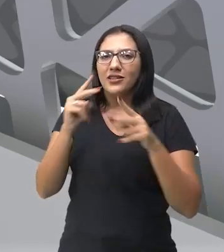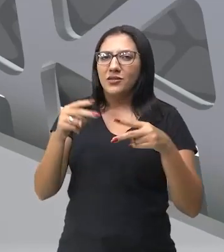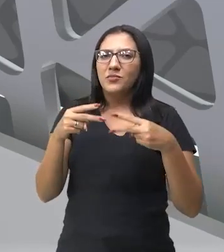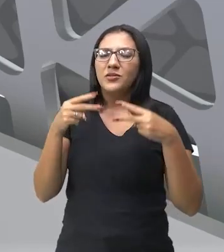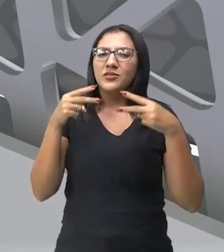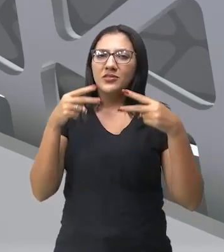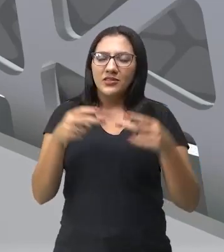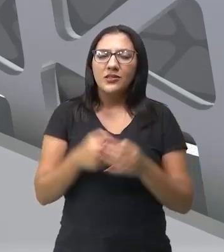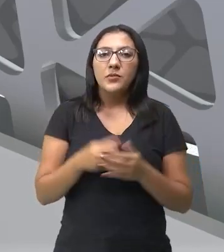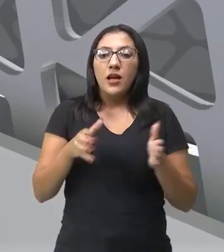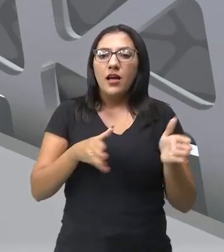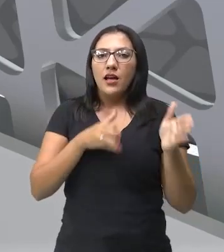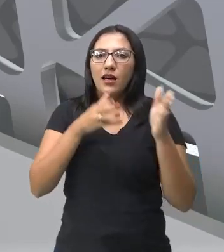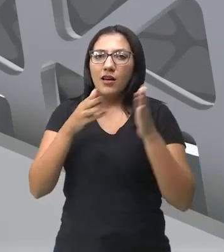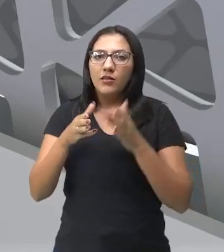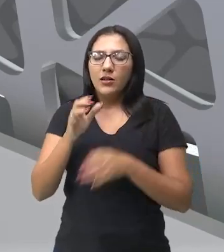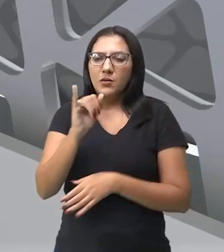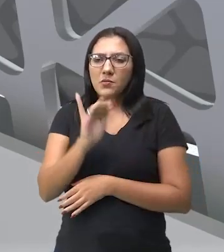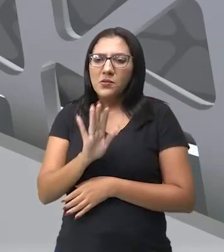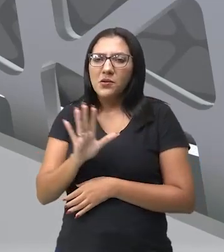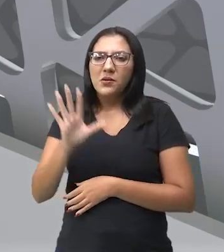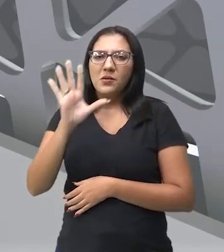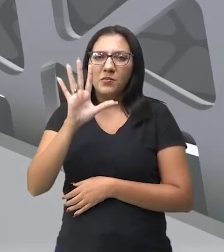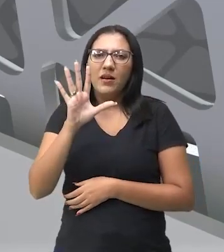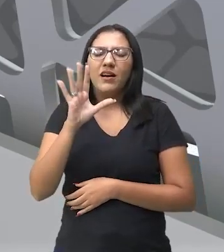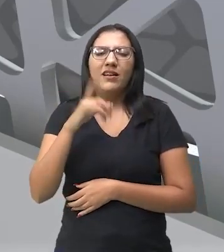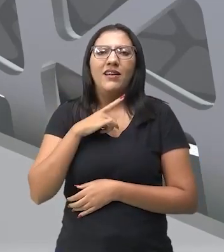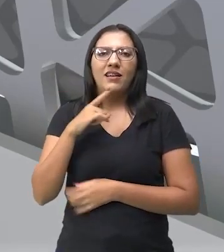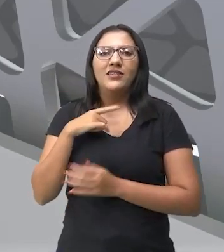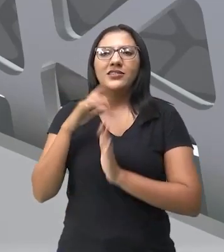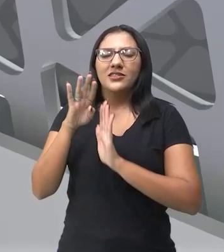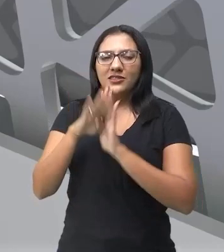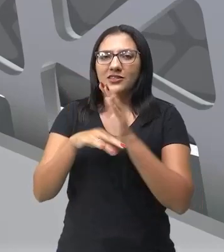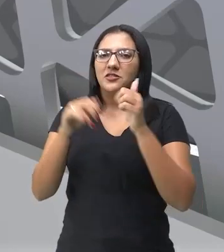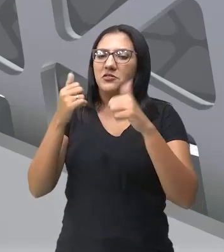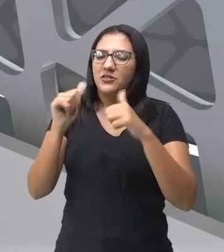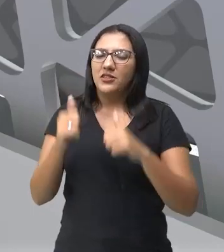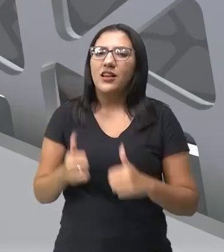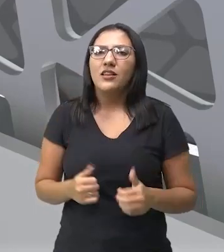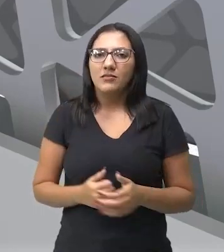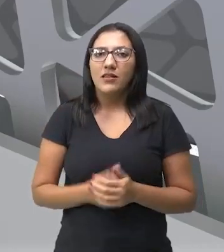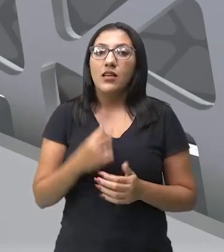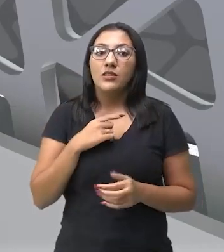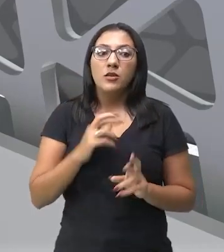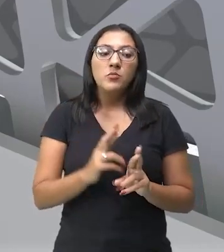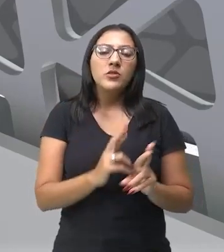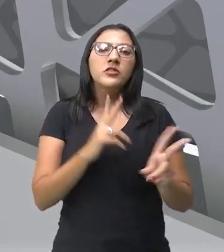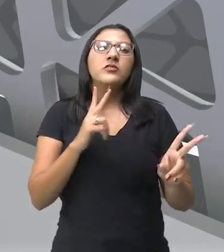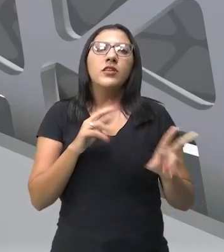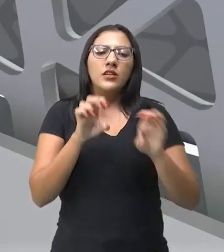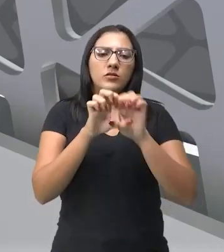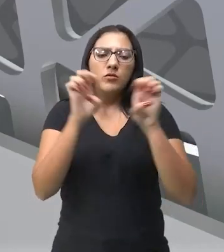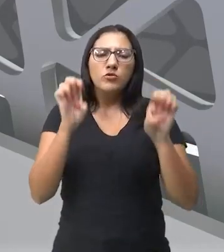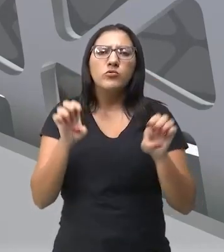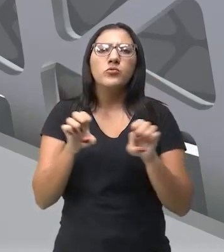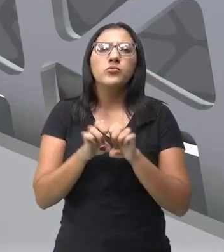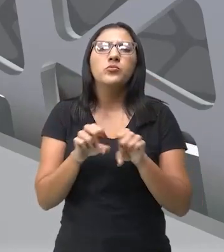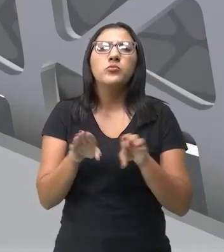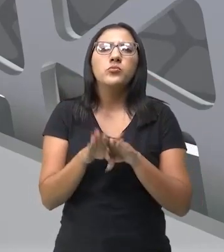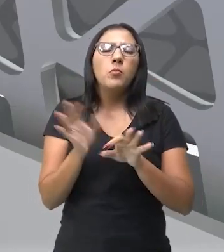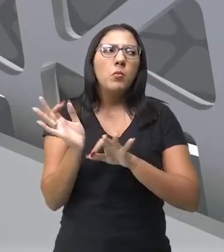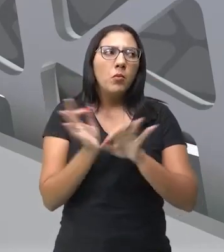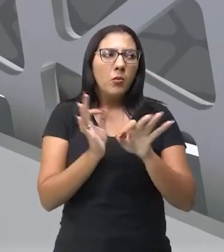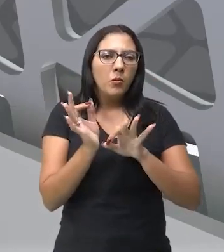na disposição das informações e principalmente na maneira como essa informação é tratada ao longo do